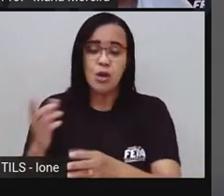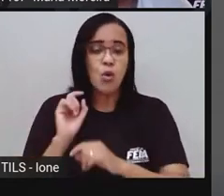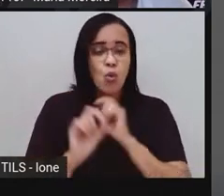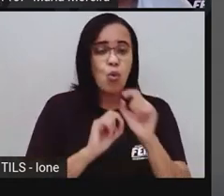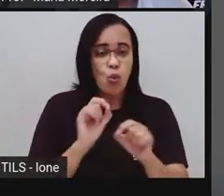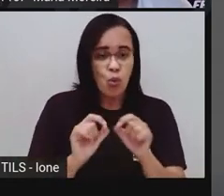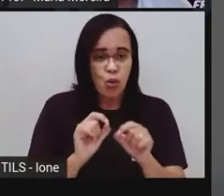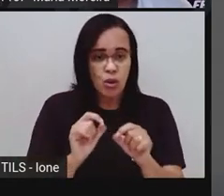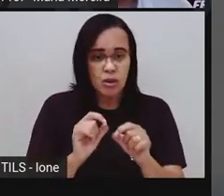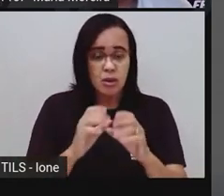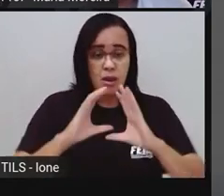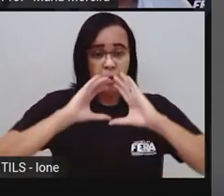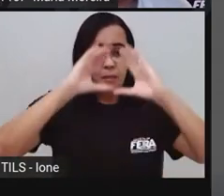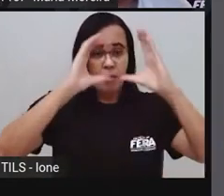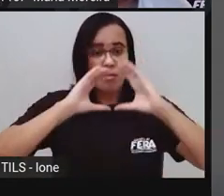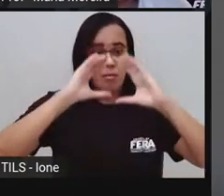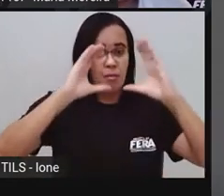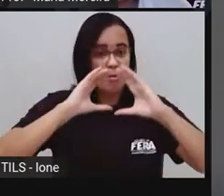bola